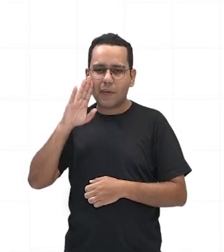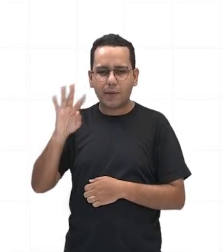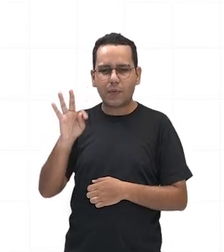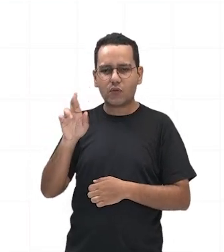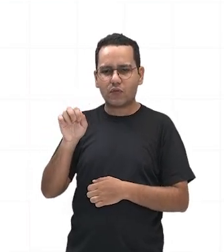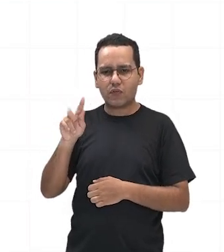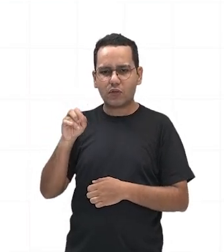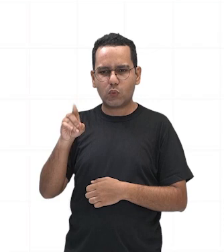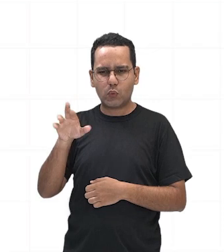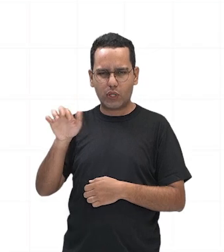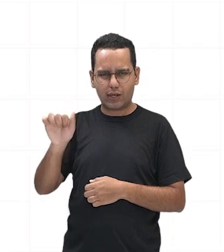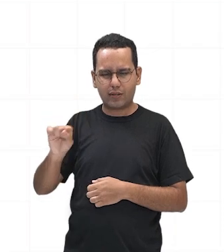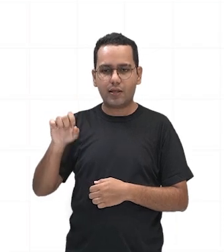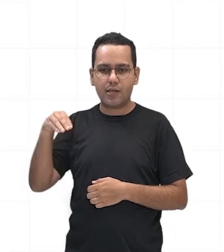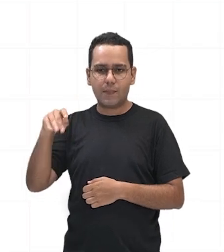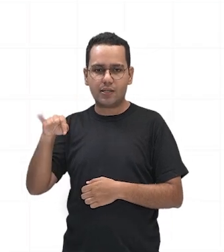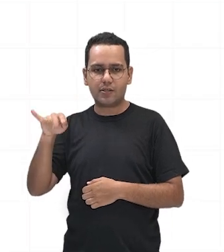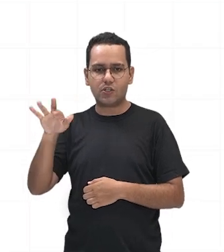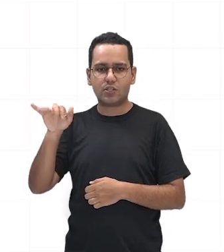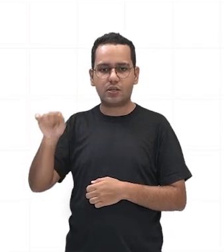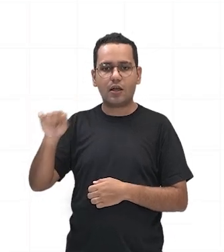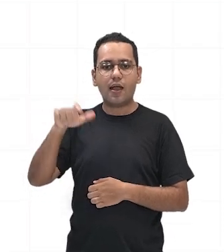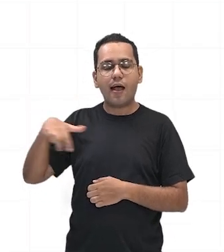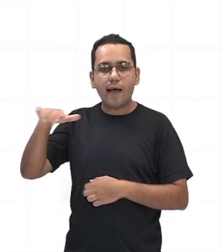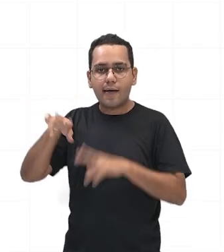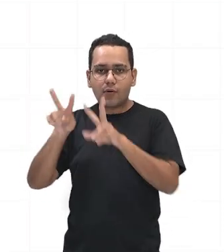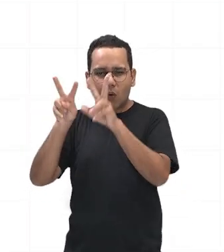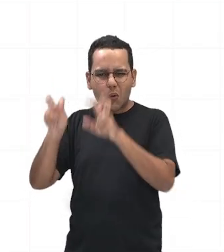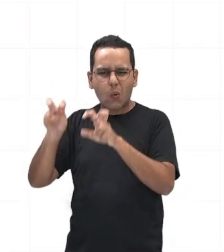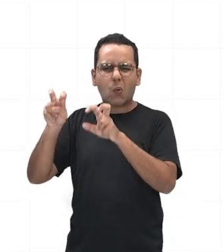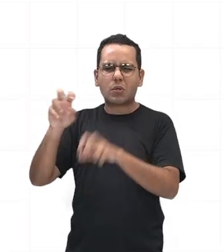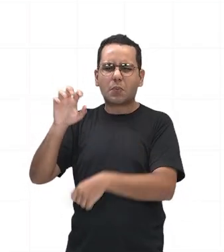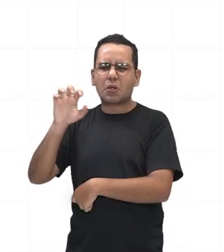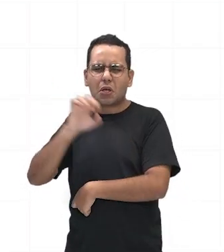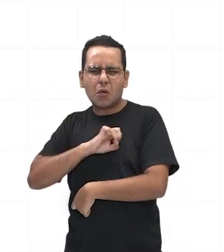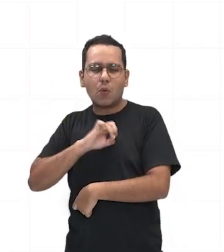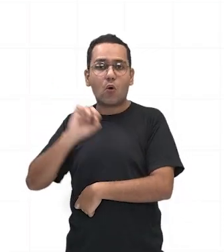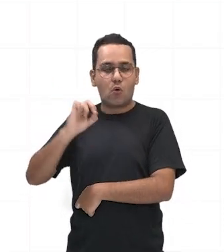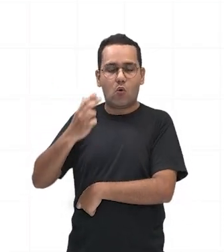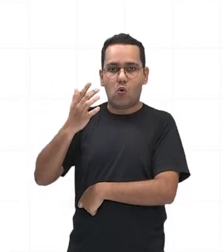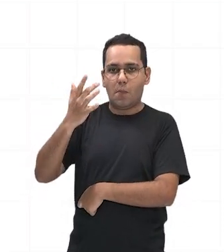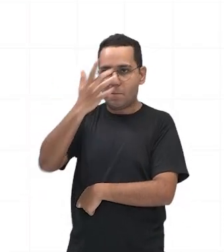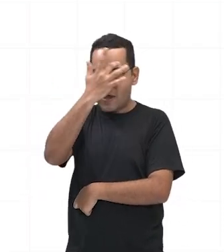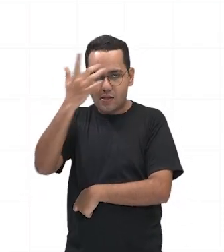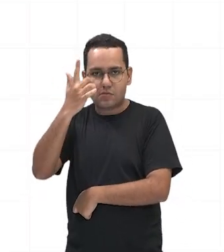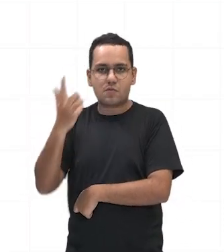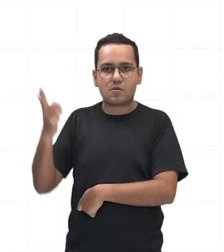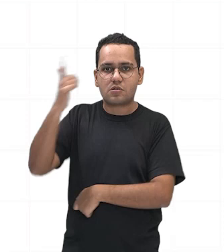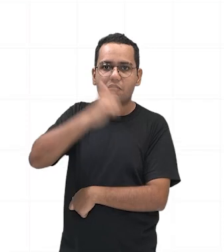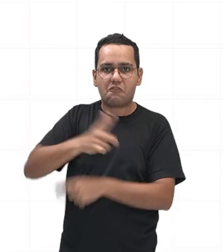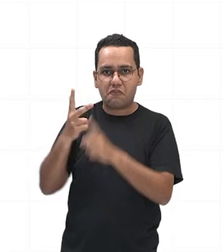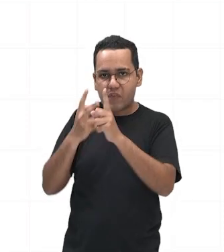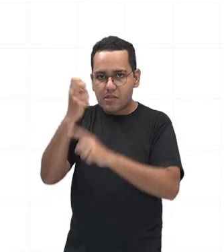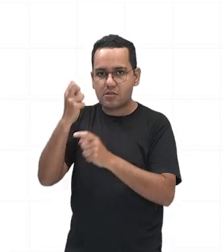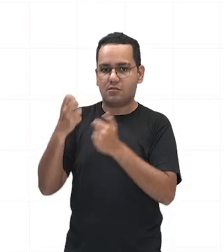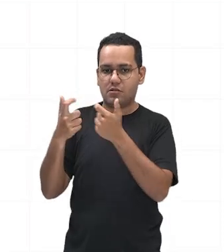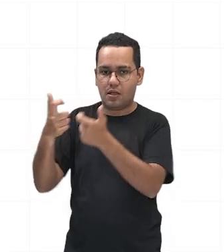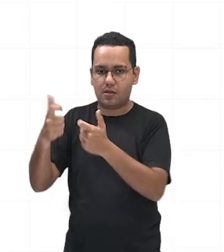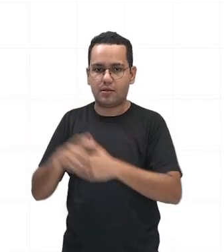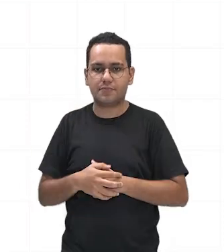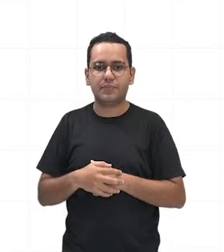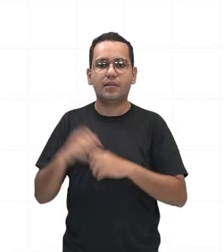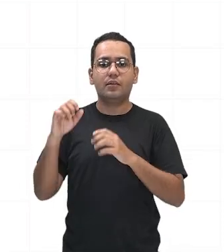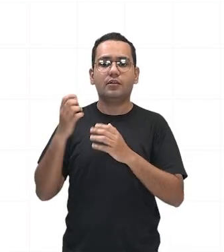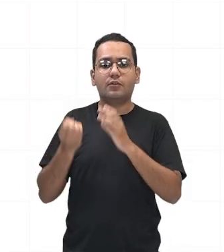menestréis inspiradas em temas amorosos ou nos feitos heróicos dos cavaleiros, surgidas então na França do século XI. A